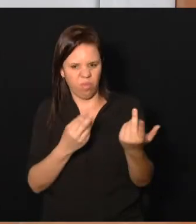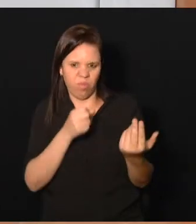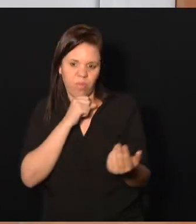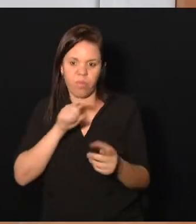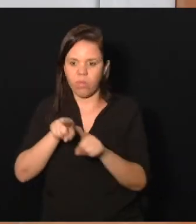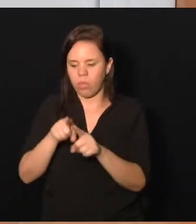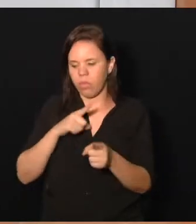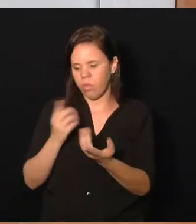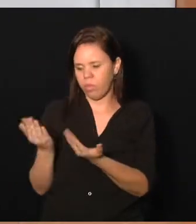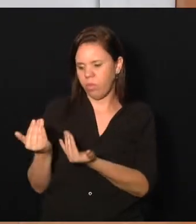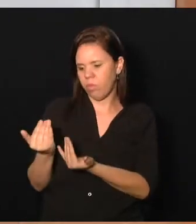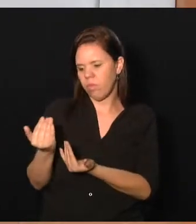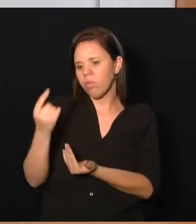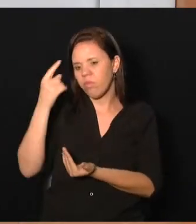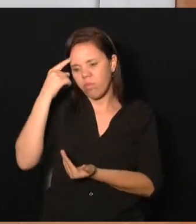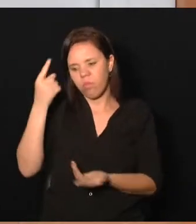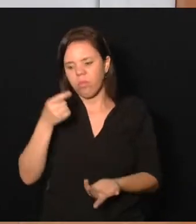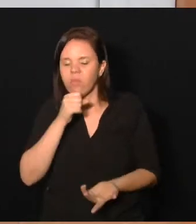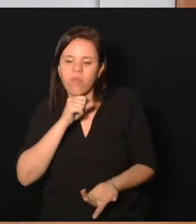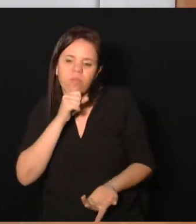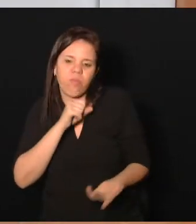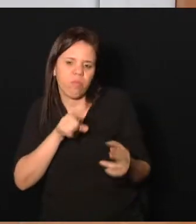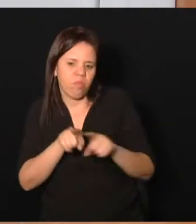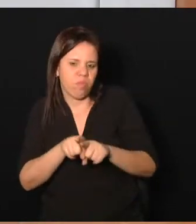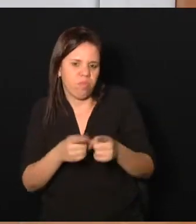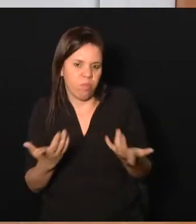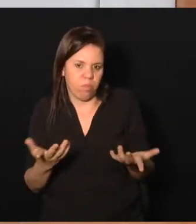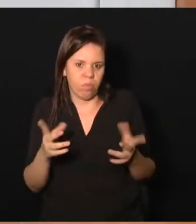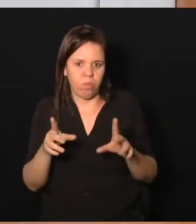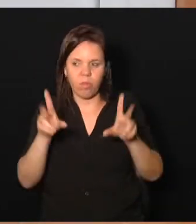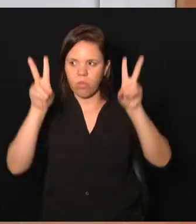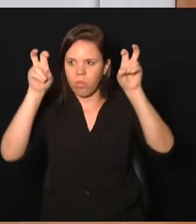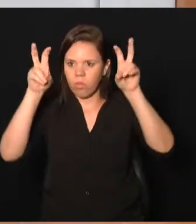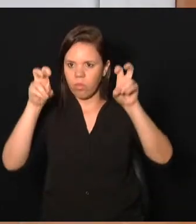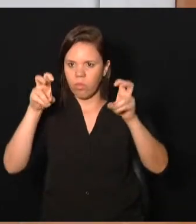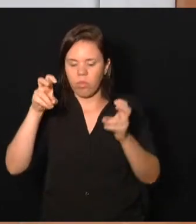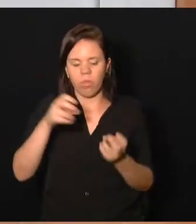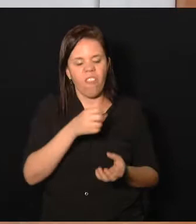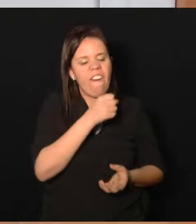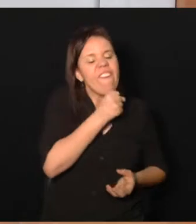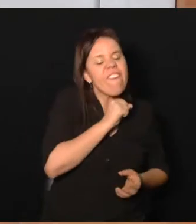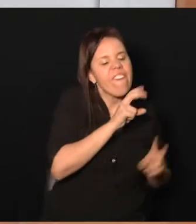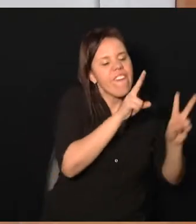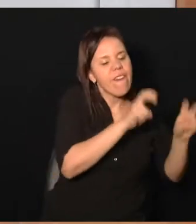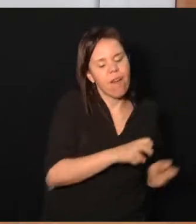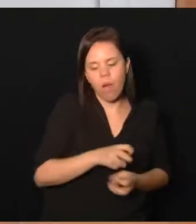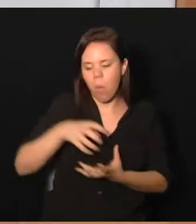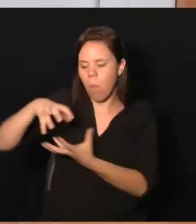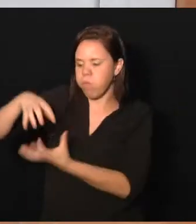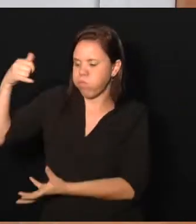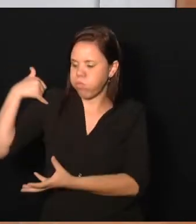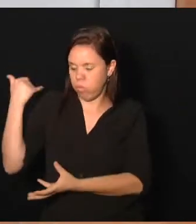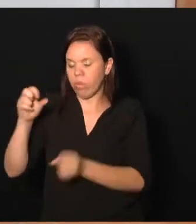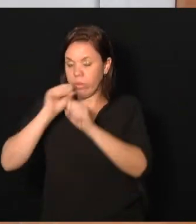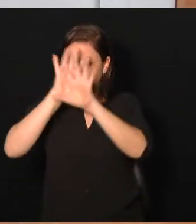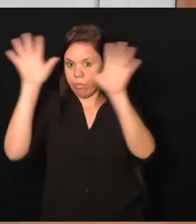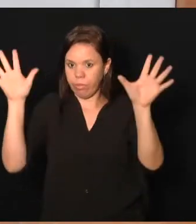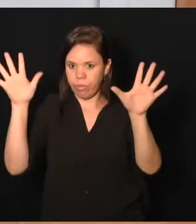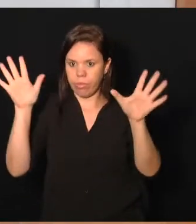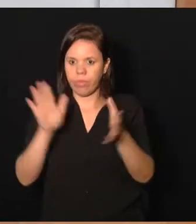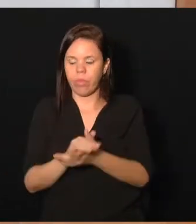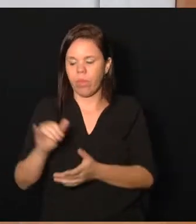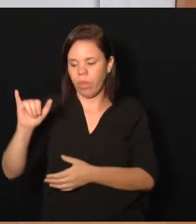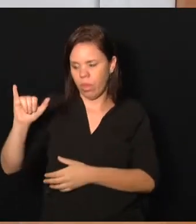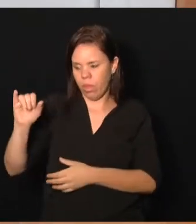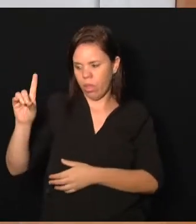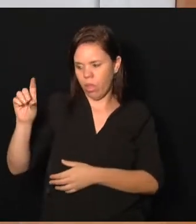temos jovens com mentalidade de velho. Então a expressão velho e idoso ela precisa ser bem esclarecida. Eu prefiro